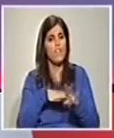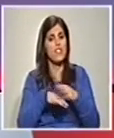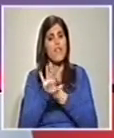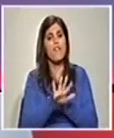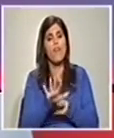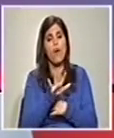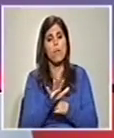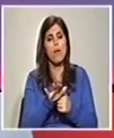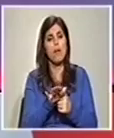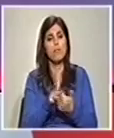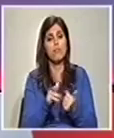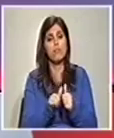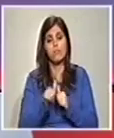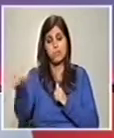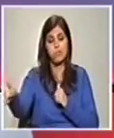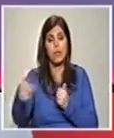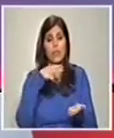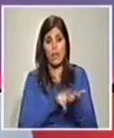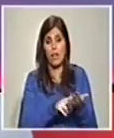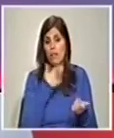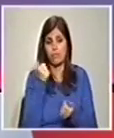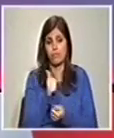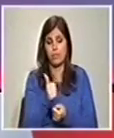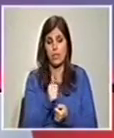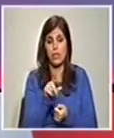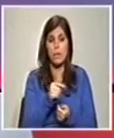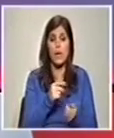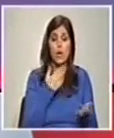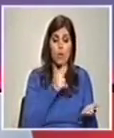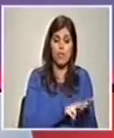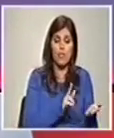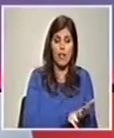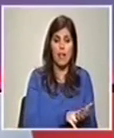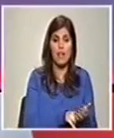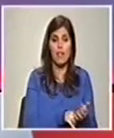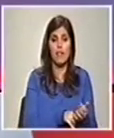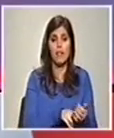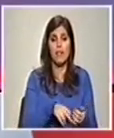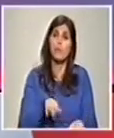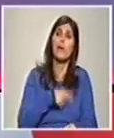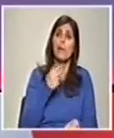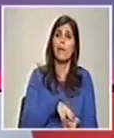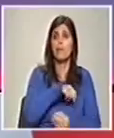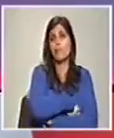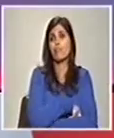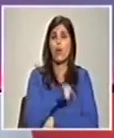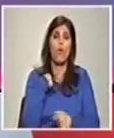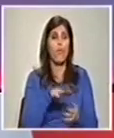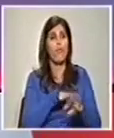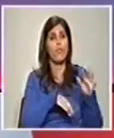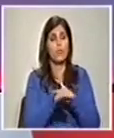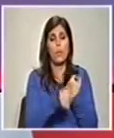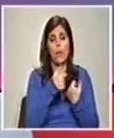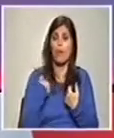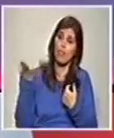fiquemos divorciados do terreno, da realidade, nem o terreno pode ficar de braços cruzados a dizer desculpem lá, eu estou a fazer o bem, portanto vocês deem-me o dinheiro, que é o